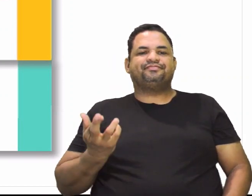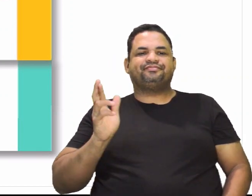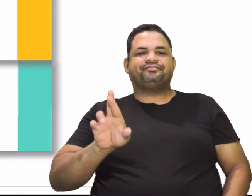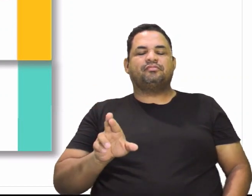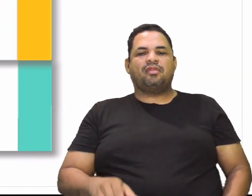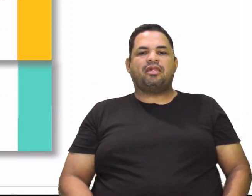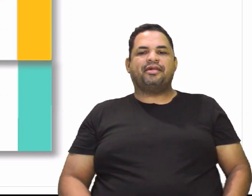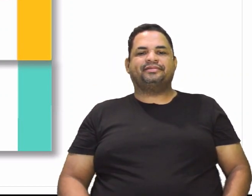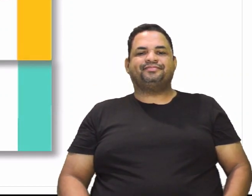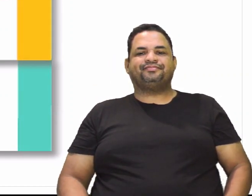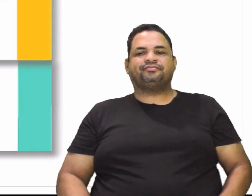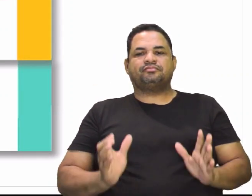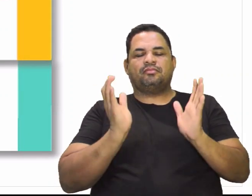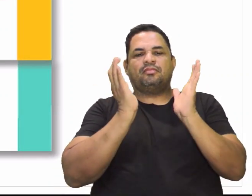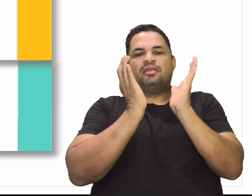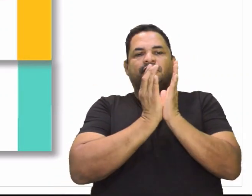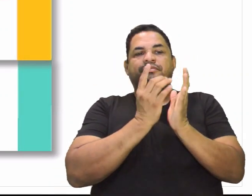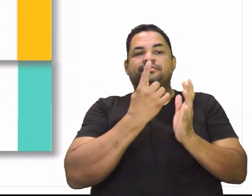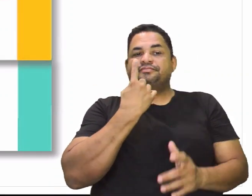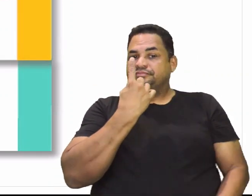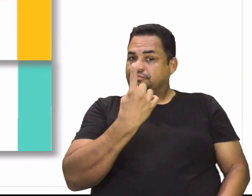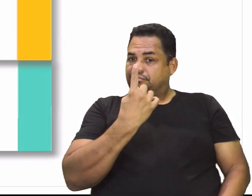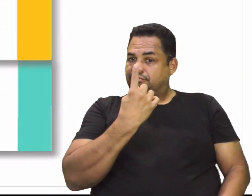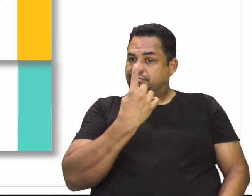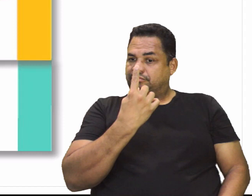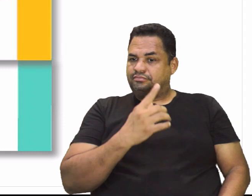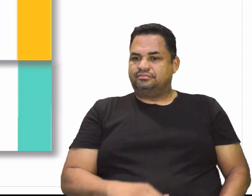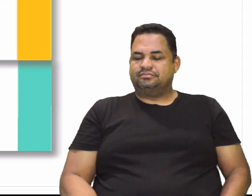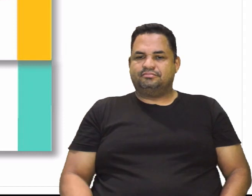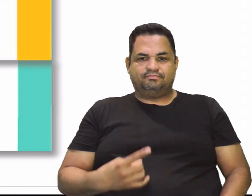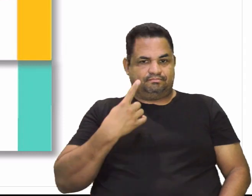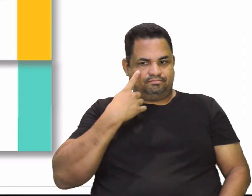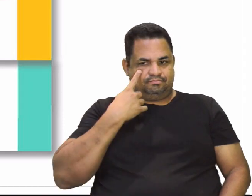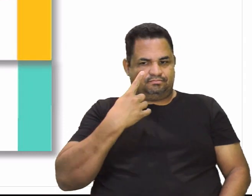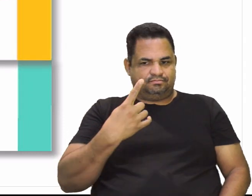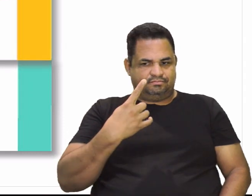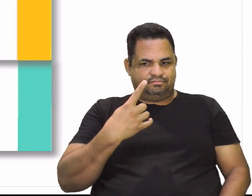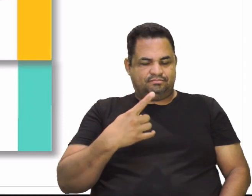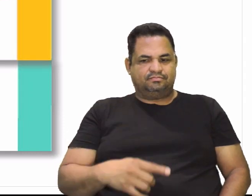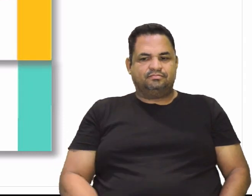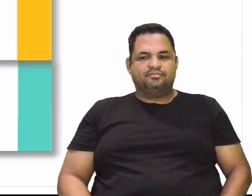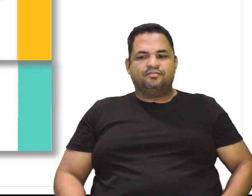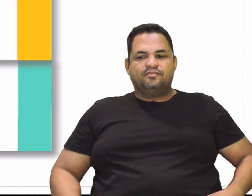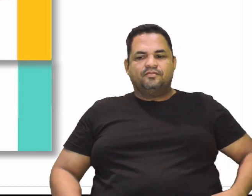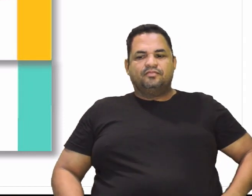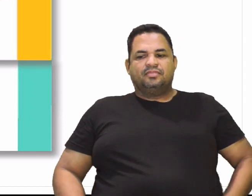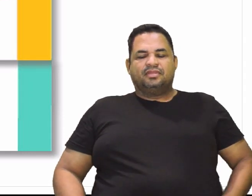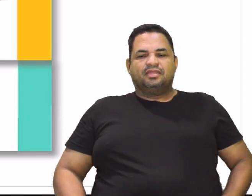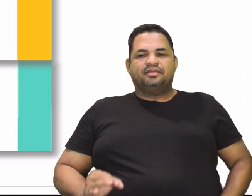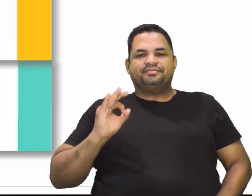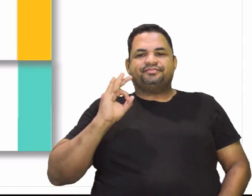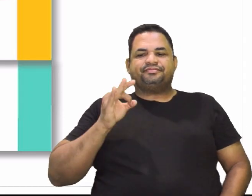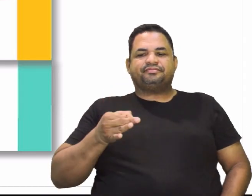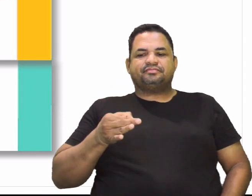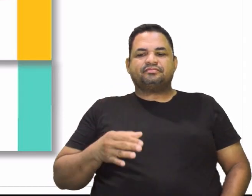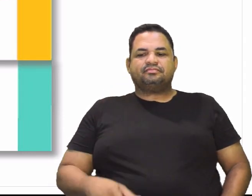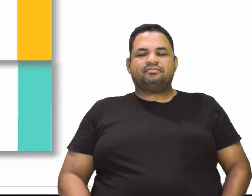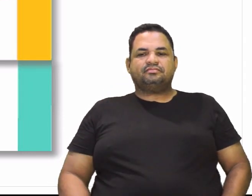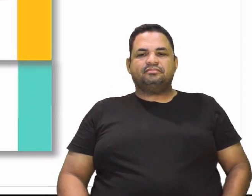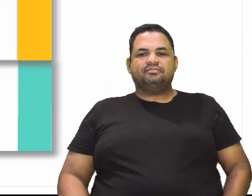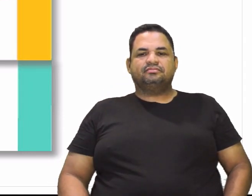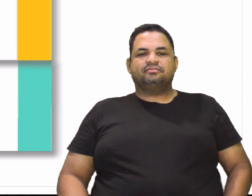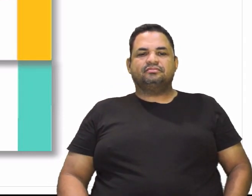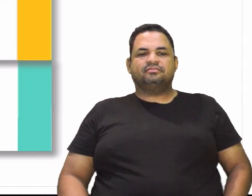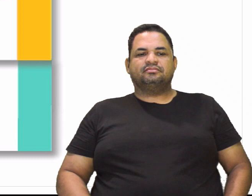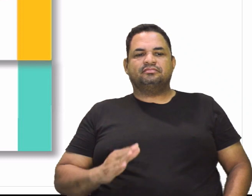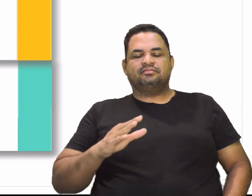recuperação da unidade 1. Viu aí? Da unidade 1, tá certo? Nós já estamos na aula